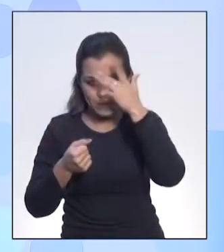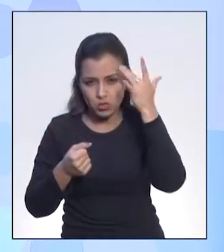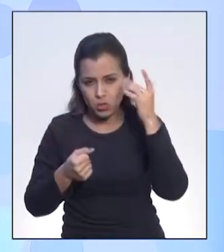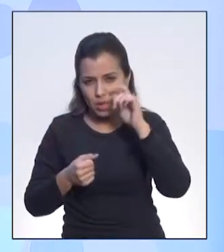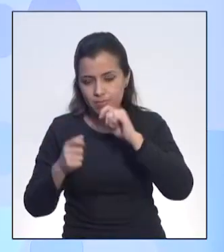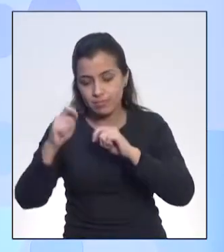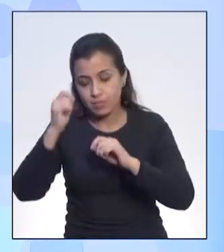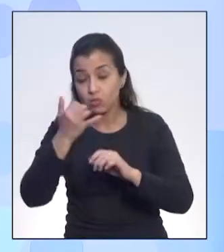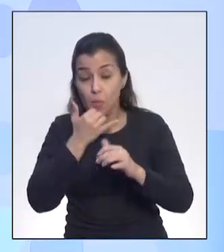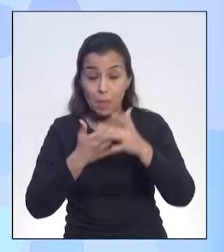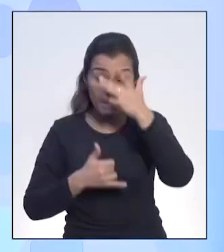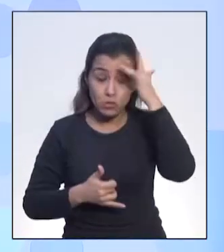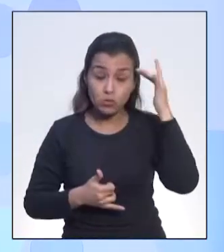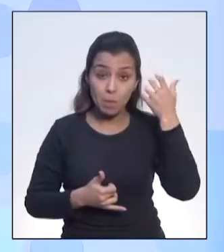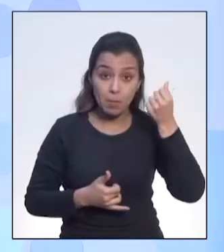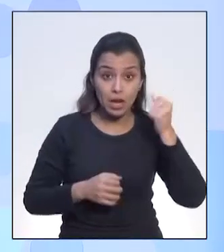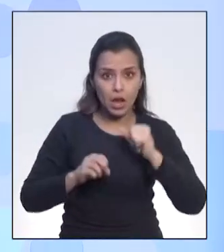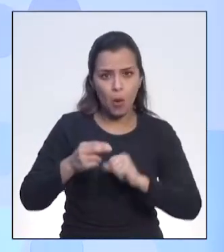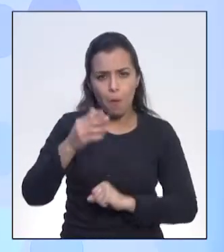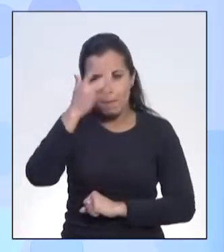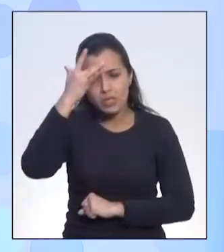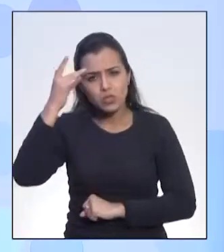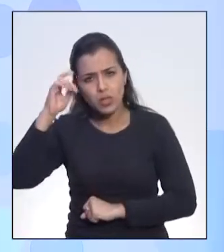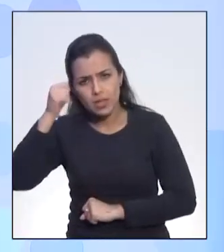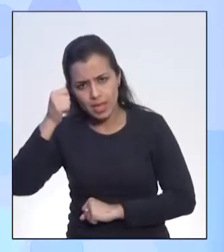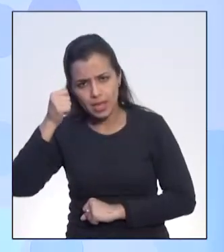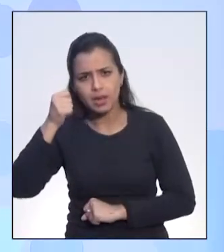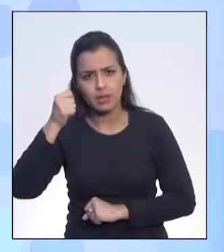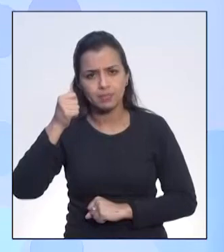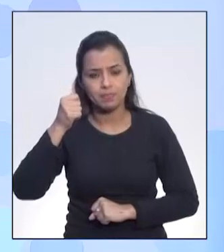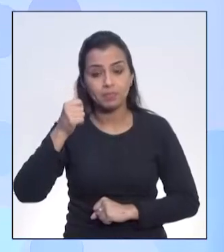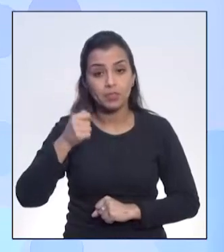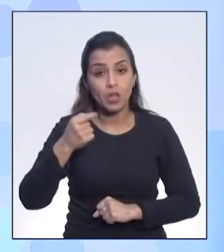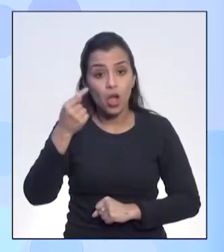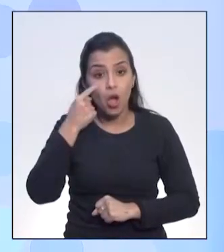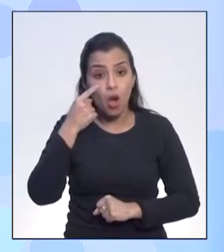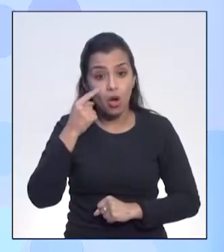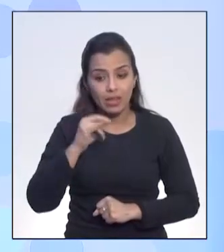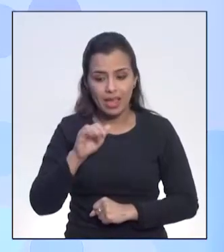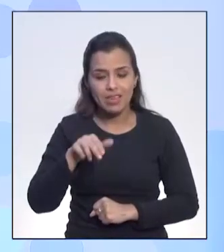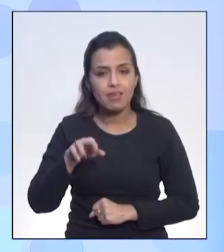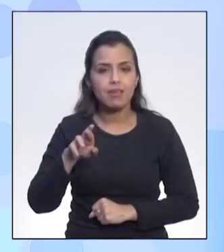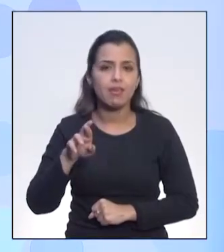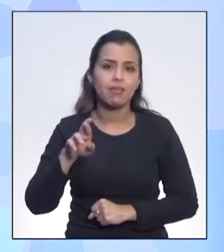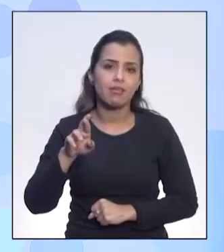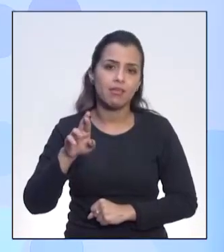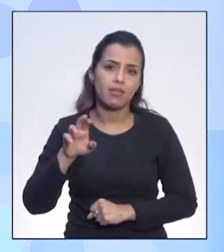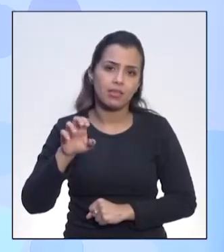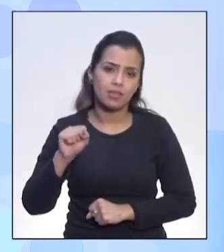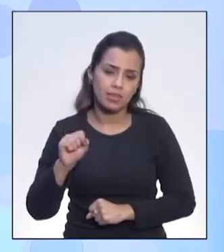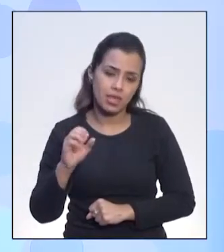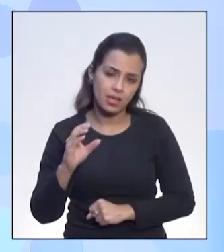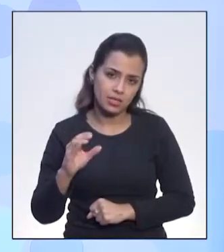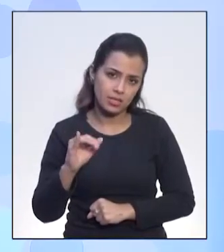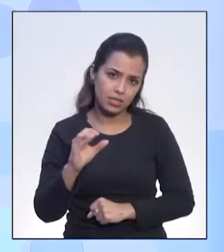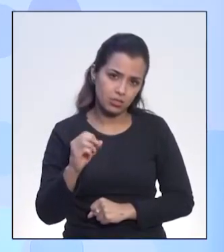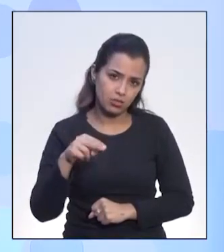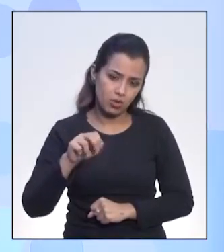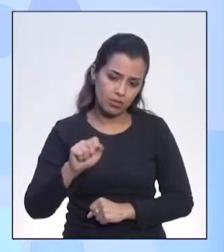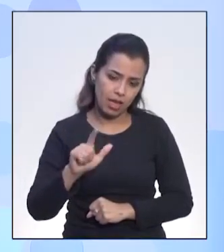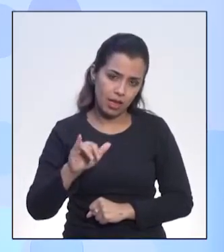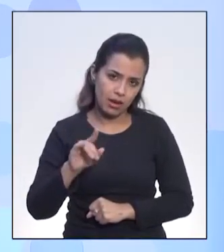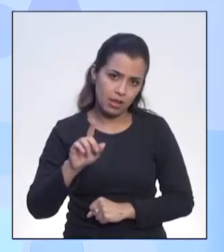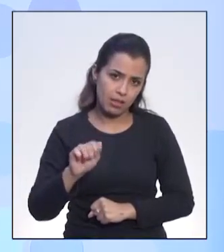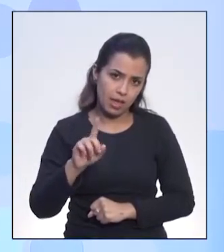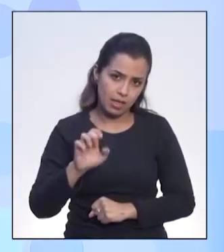será que nós estamos falando sobre interseccionalidade? Nós falamos sobre interseccionalidade porque pessoas negras,